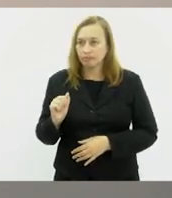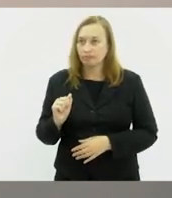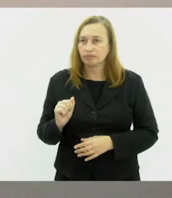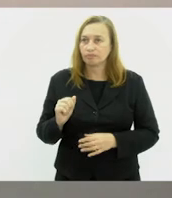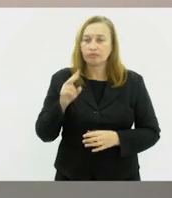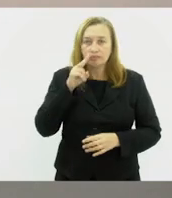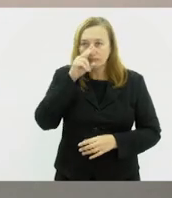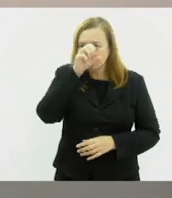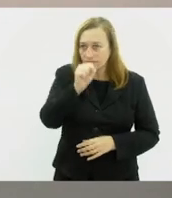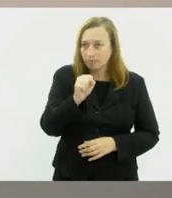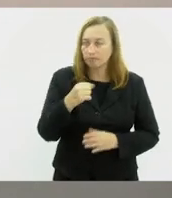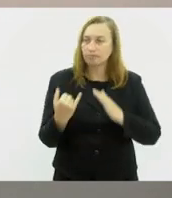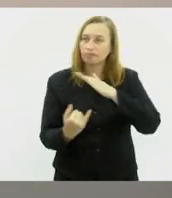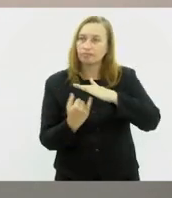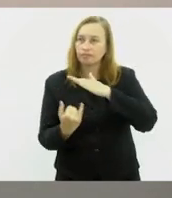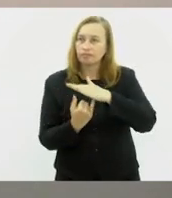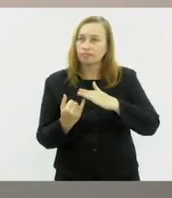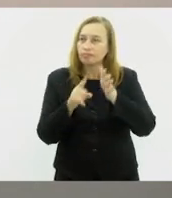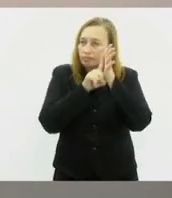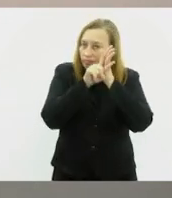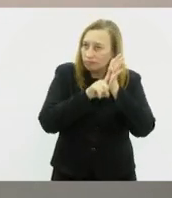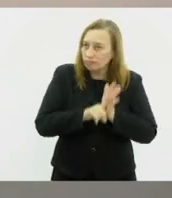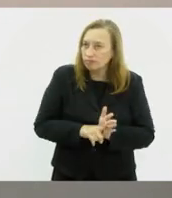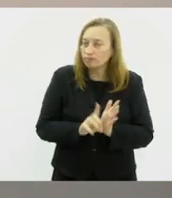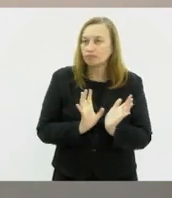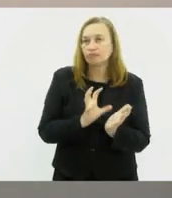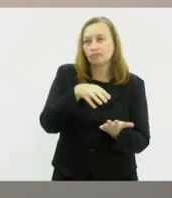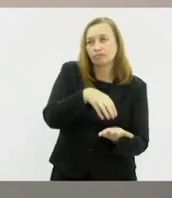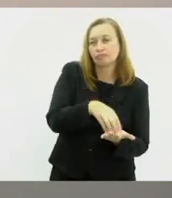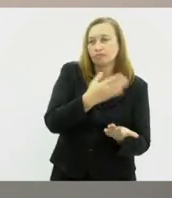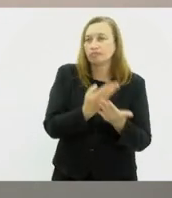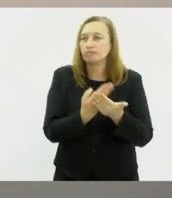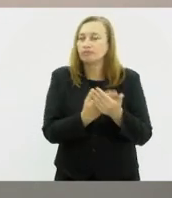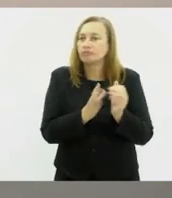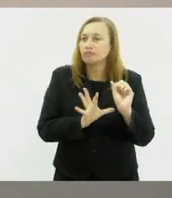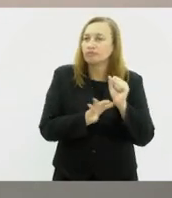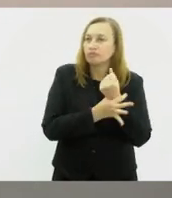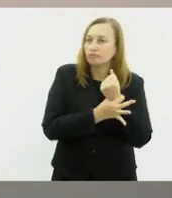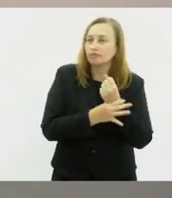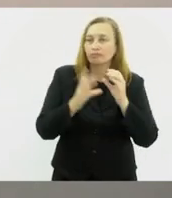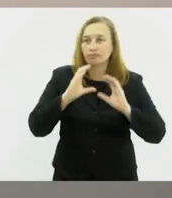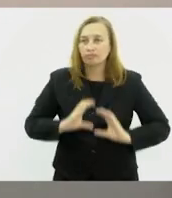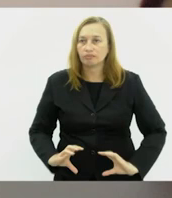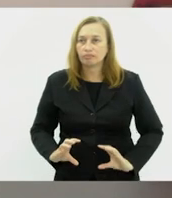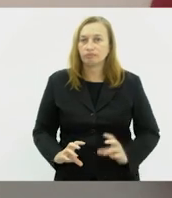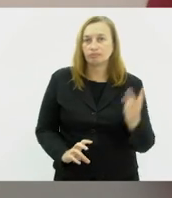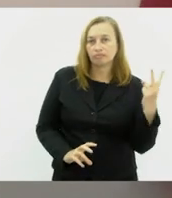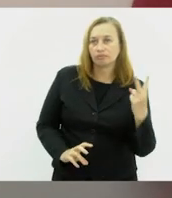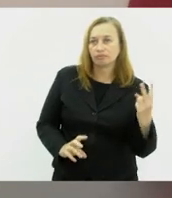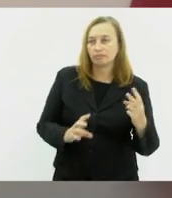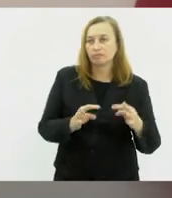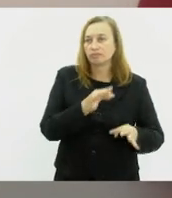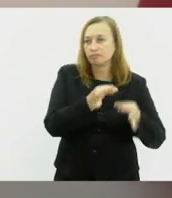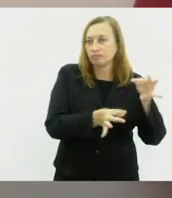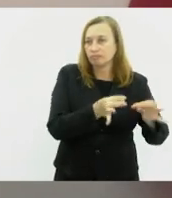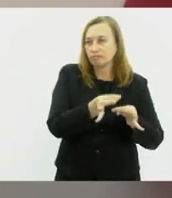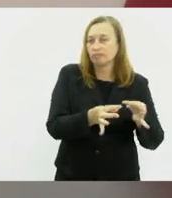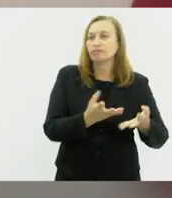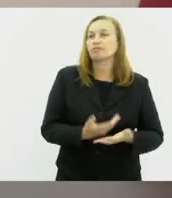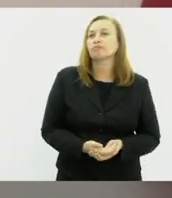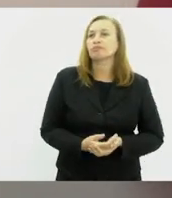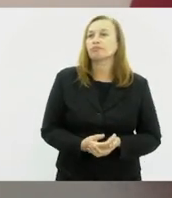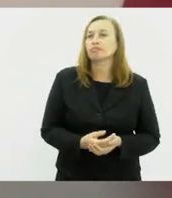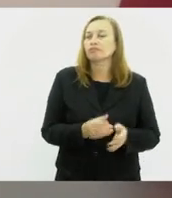instituições a gente também fez uma pesquisa no Centro de Estudos de segurança e cidadania sobre essas entidades né que são organizações